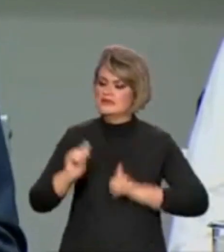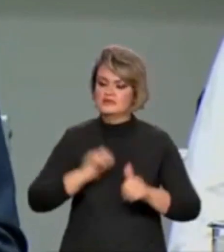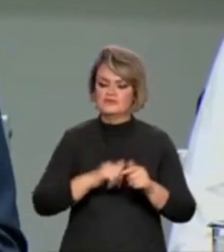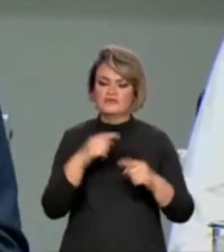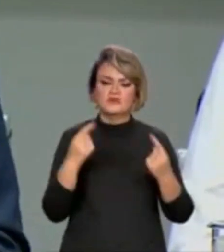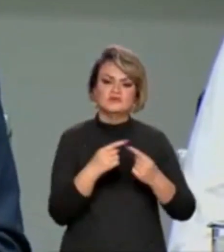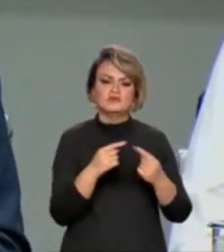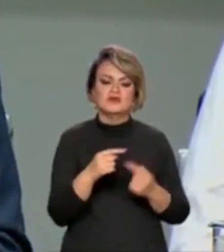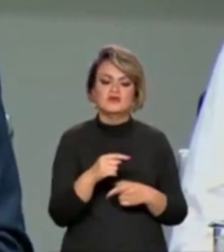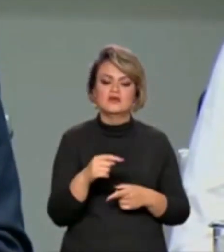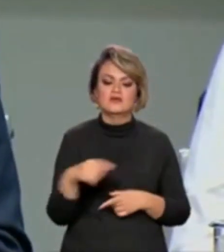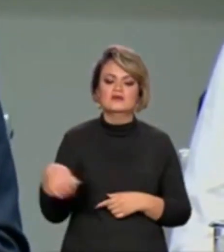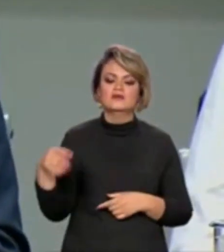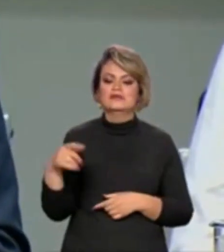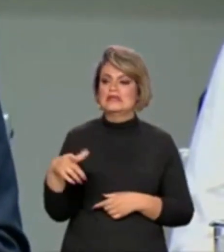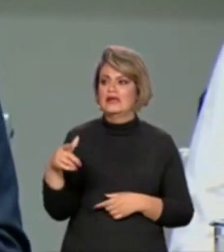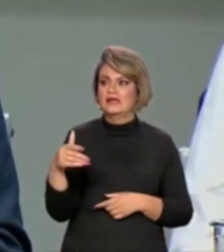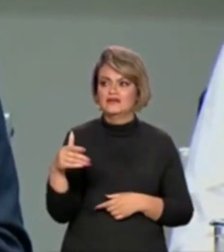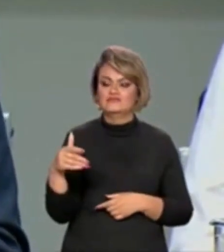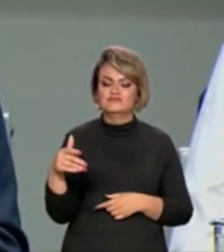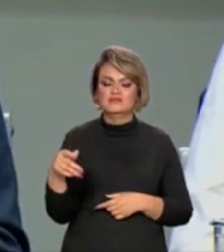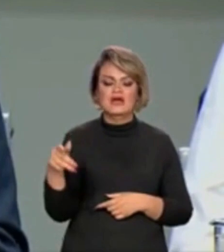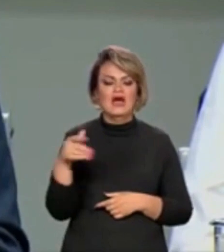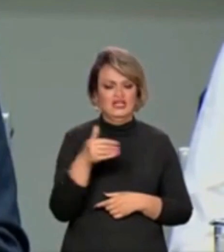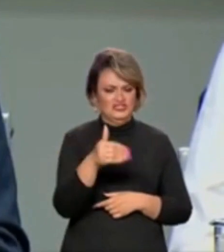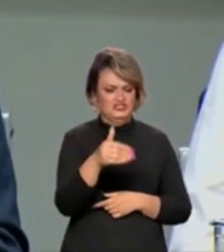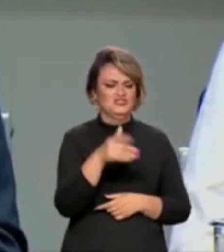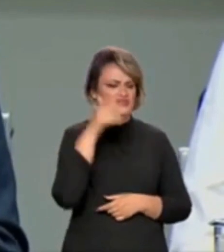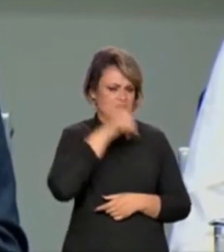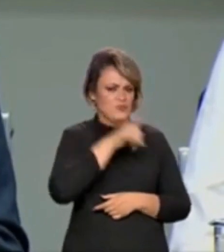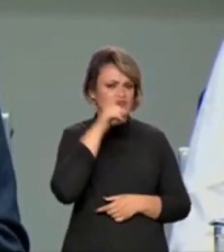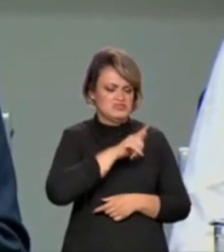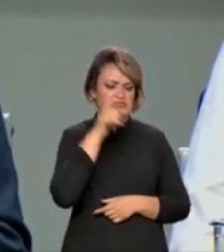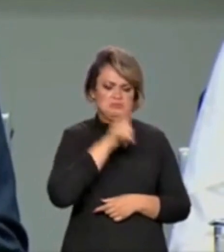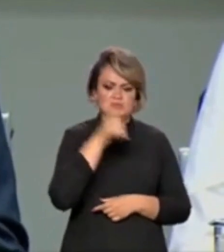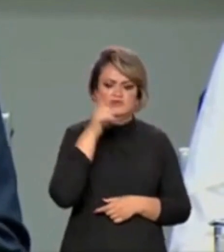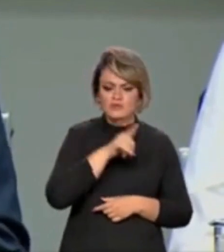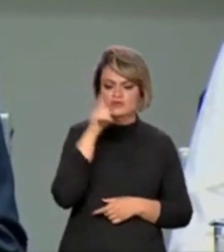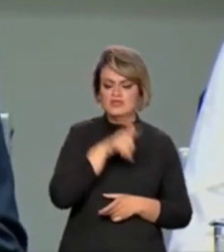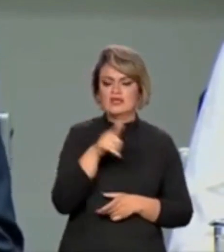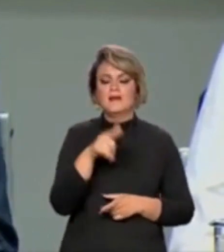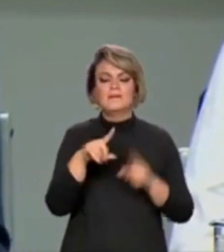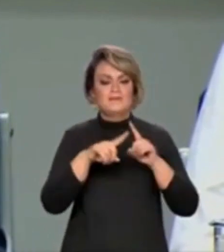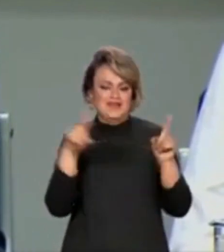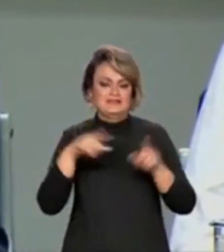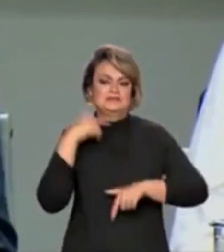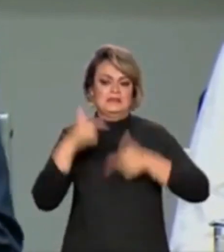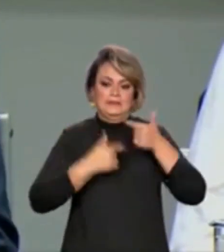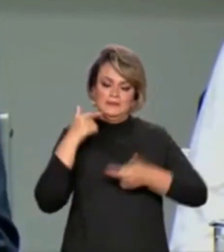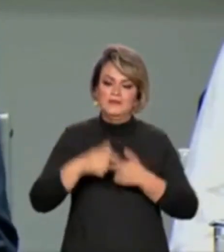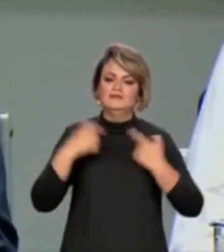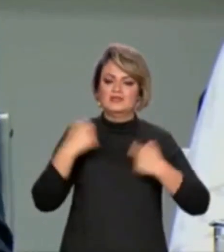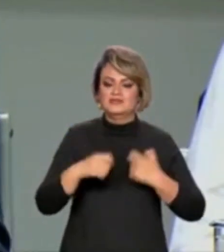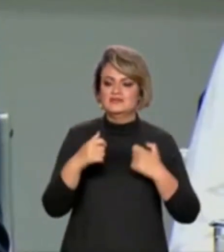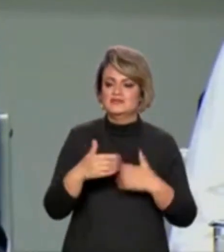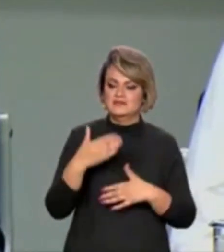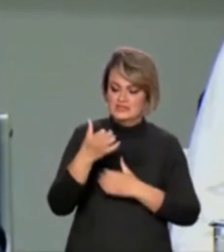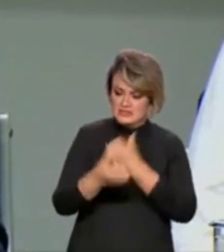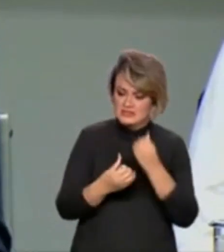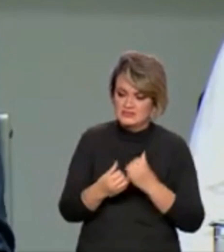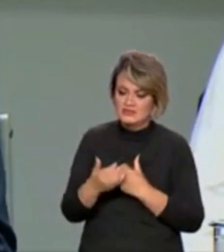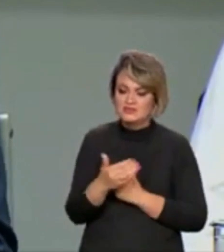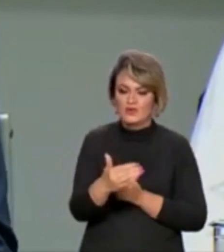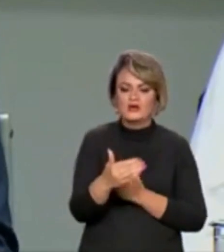expectativas, de que nós temos tudo para vencer esse jogo, mas tem muito trabalho pela frente no segundo